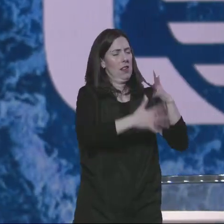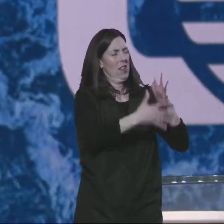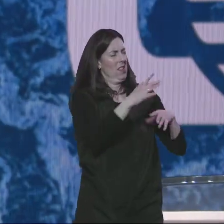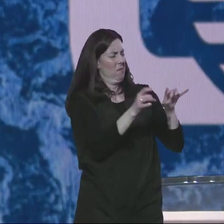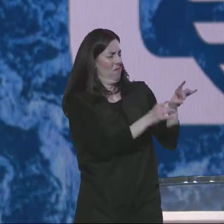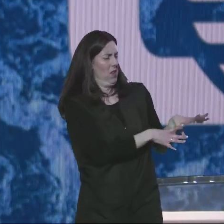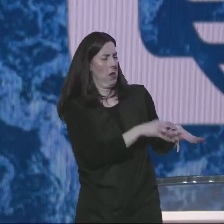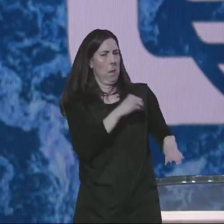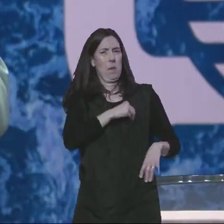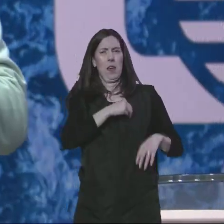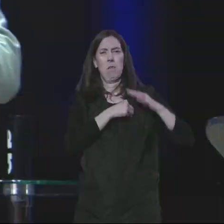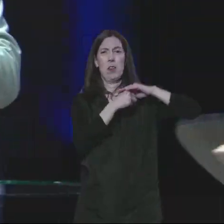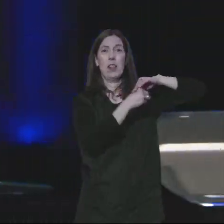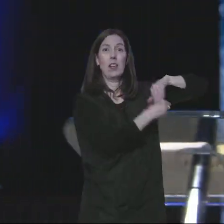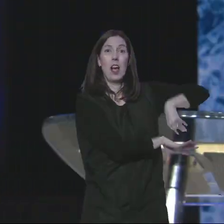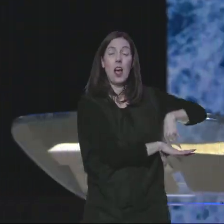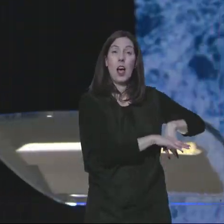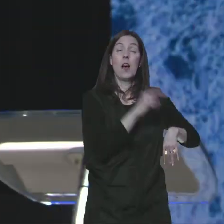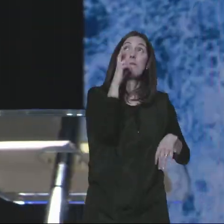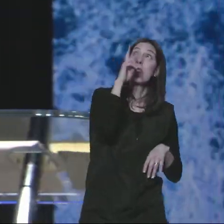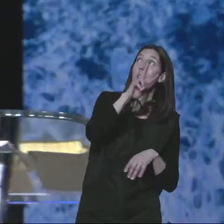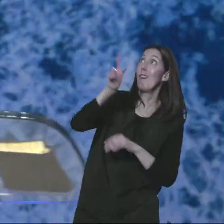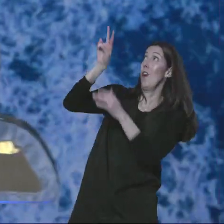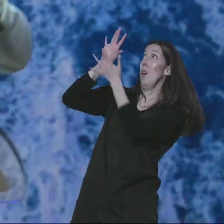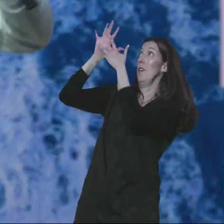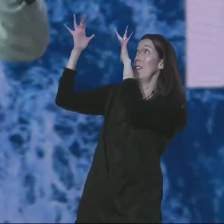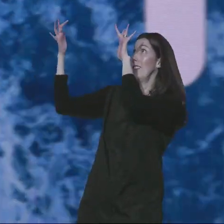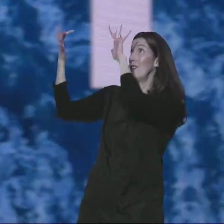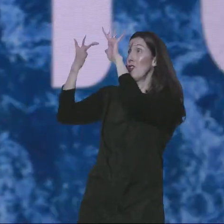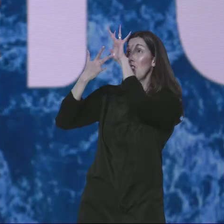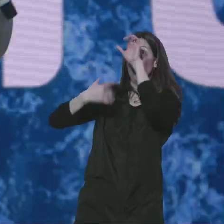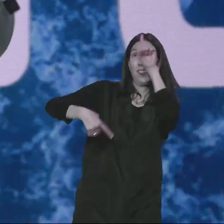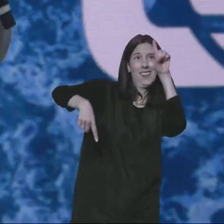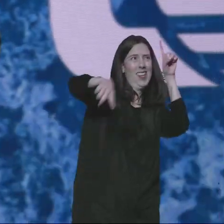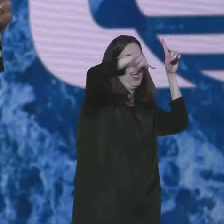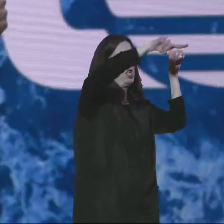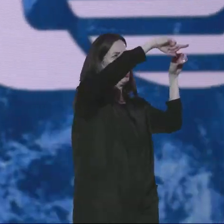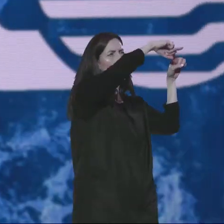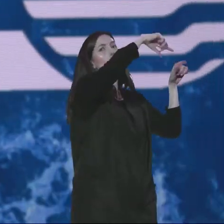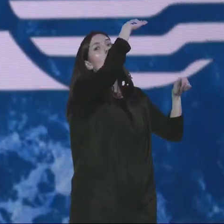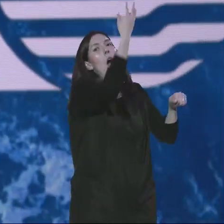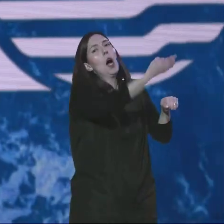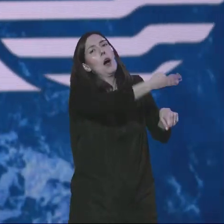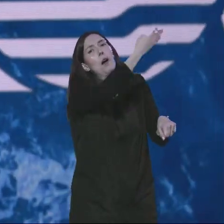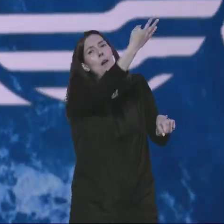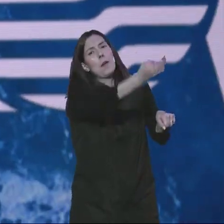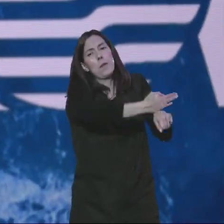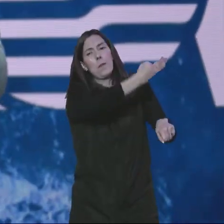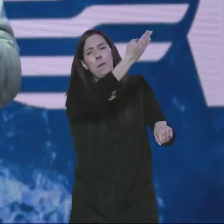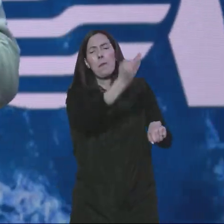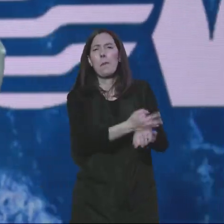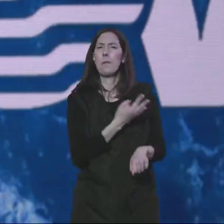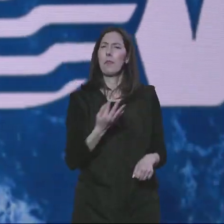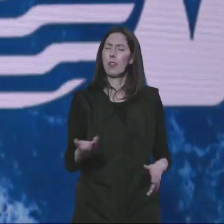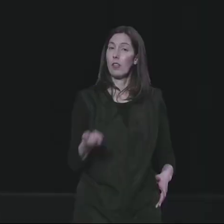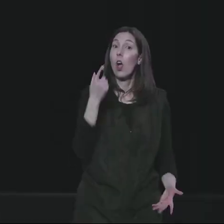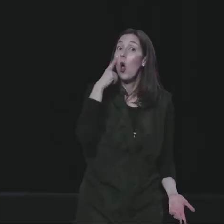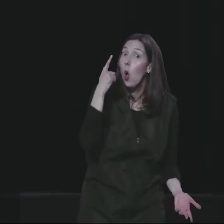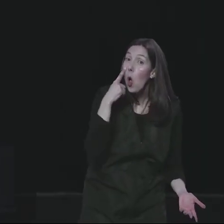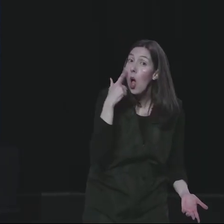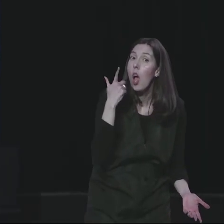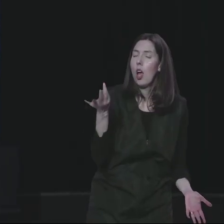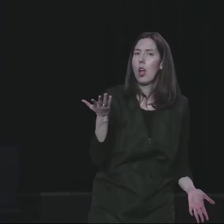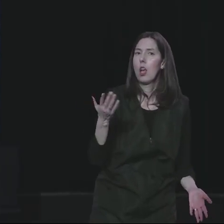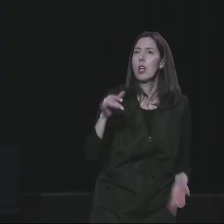e consumador da nossa fé. Ele suportou a cruz por nós. O que que ele está falando? Ó, Jesus